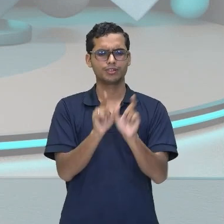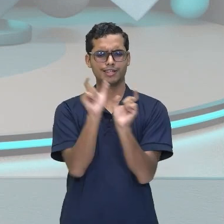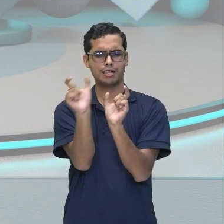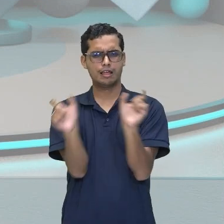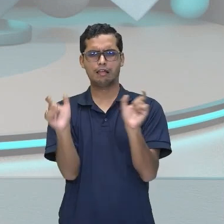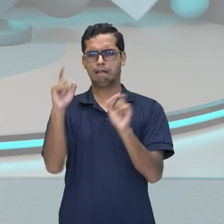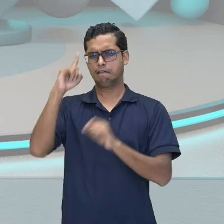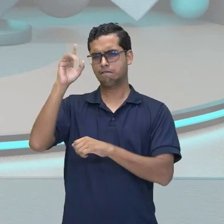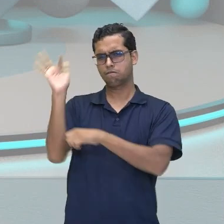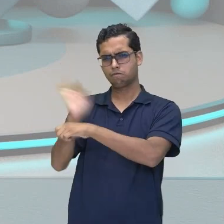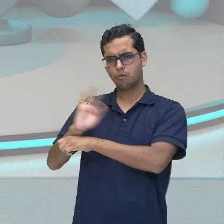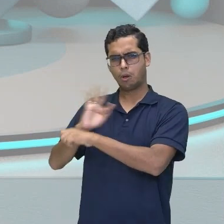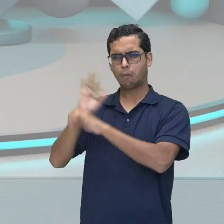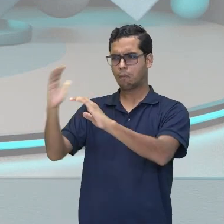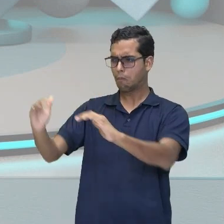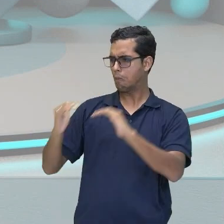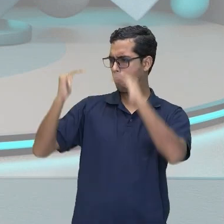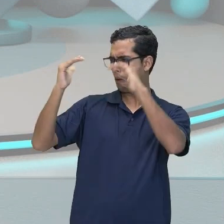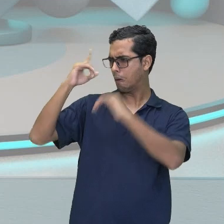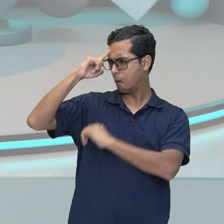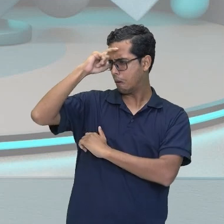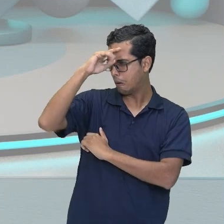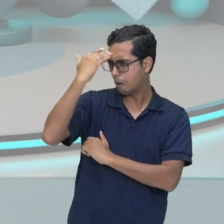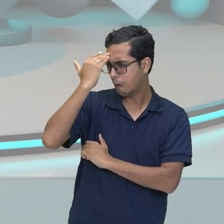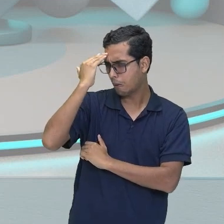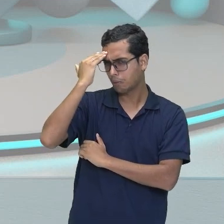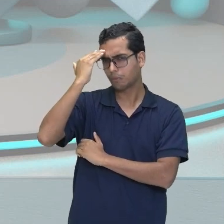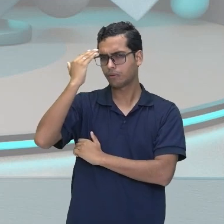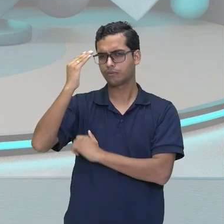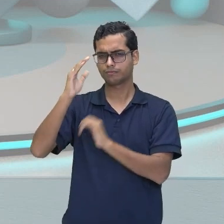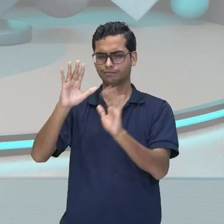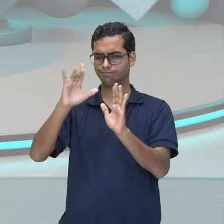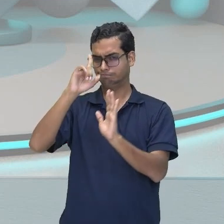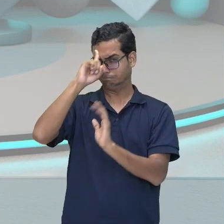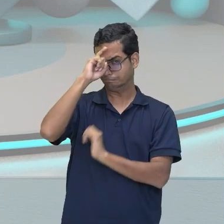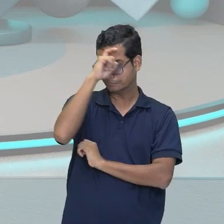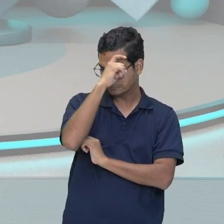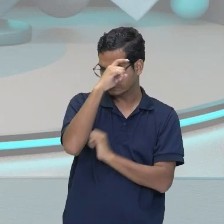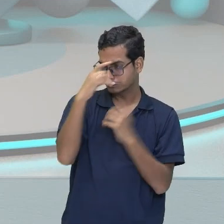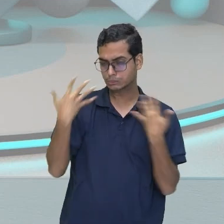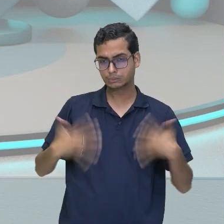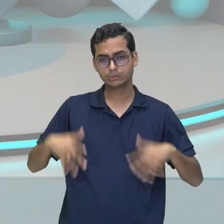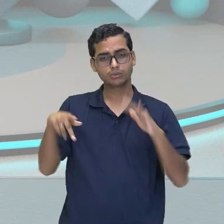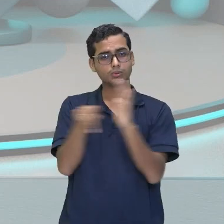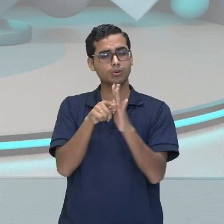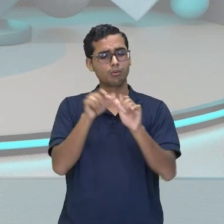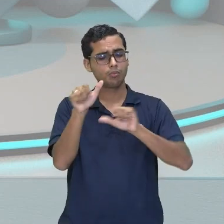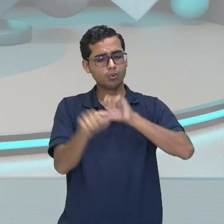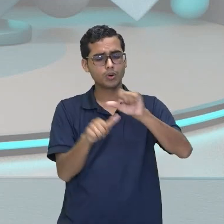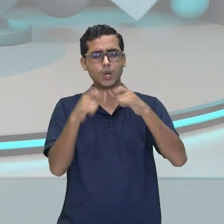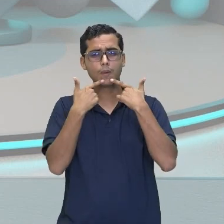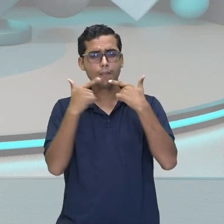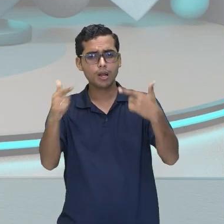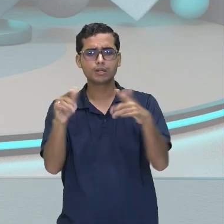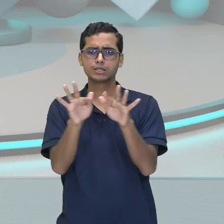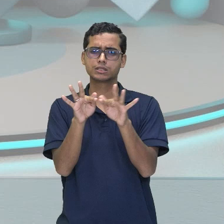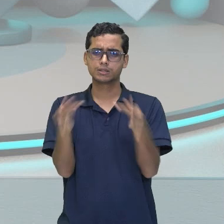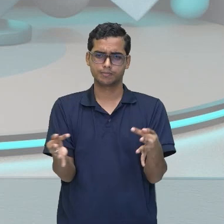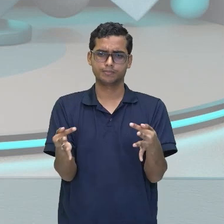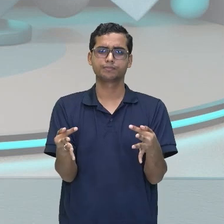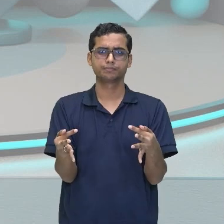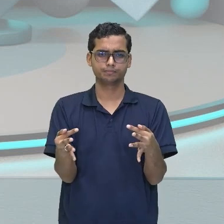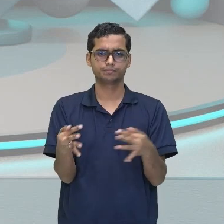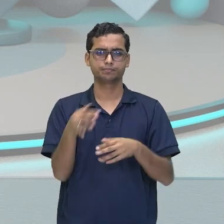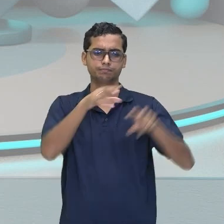rebuscadas, difíceis de entender, para uma linguagem simples, como do homem do campo, bem simples, né?